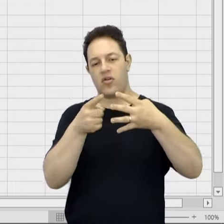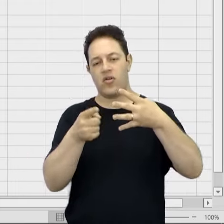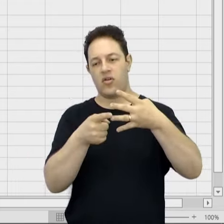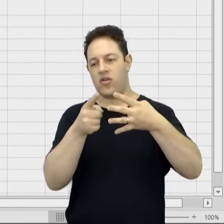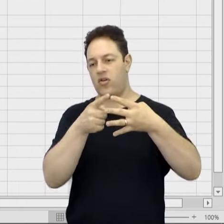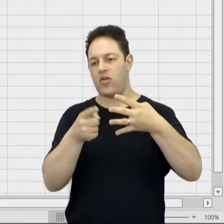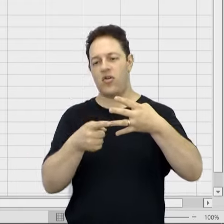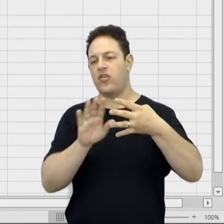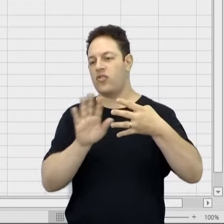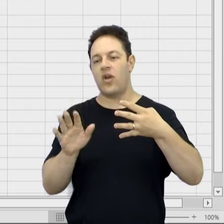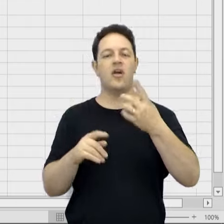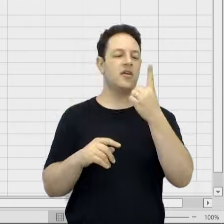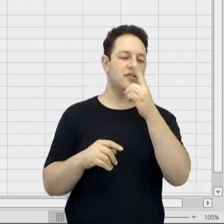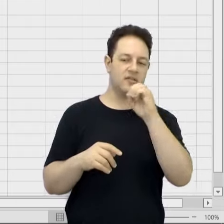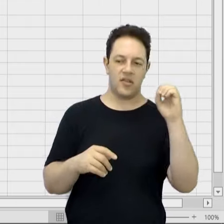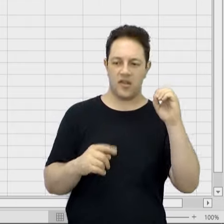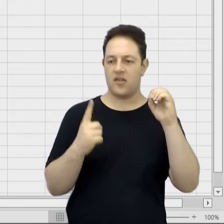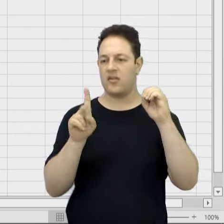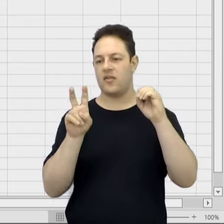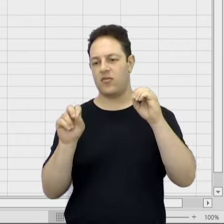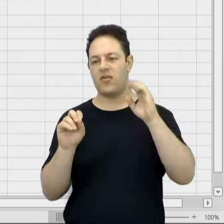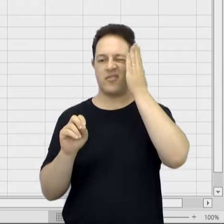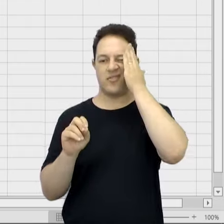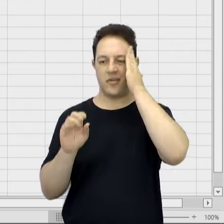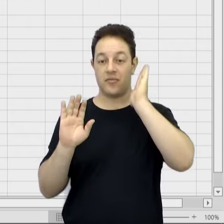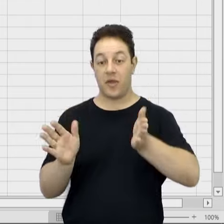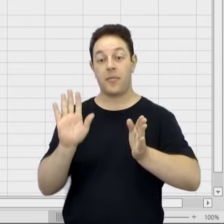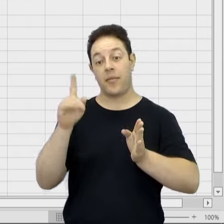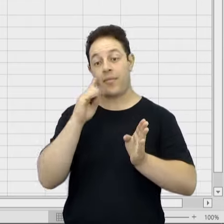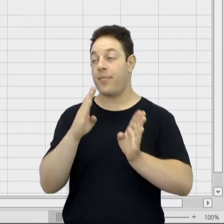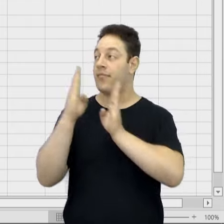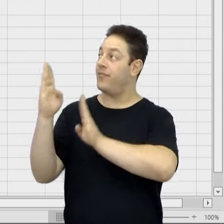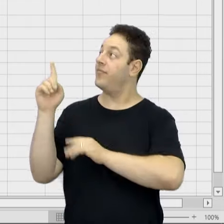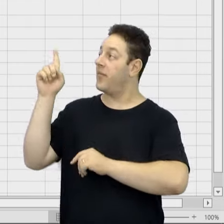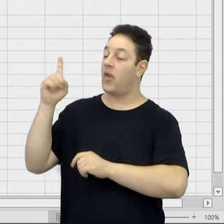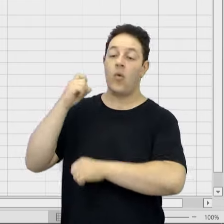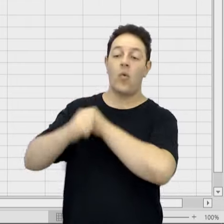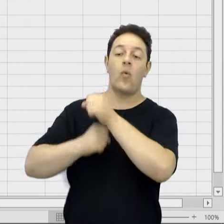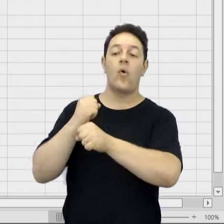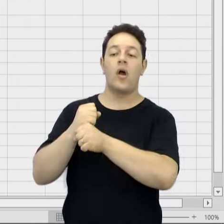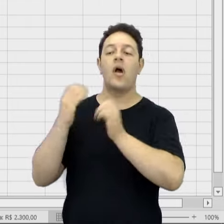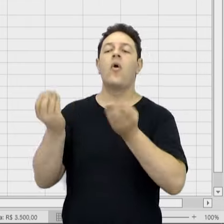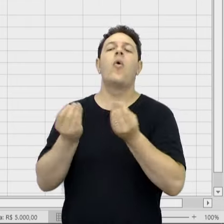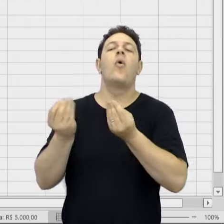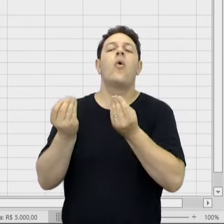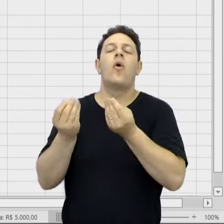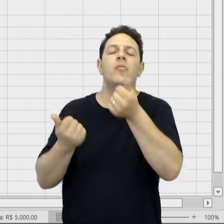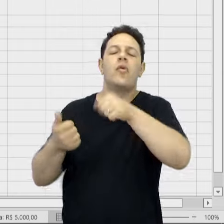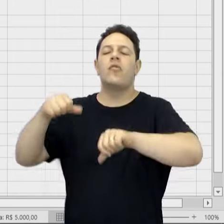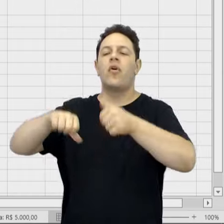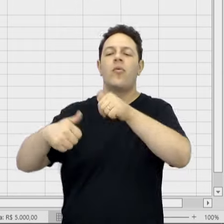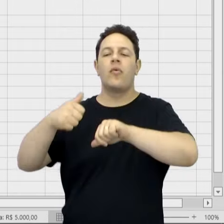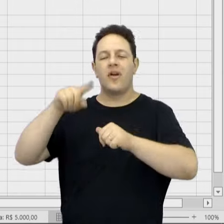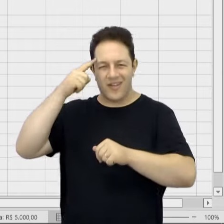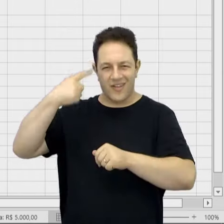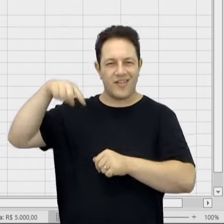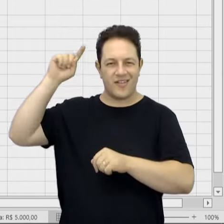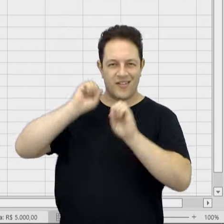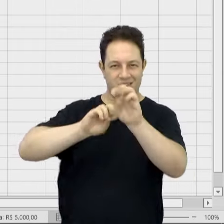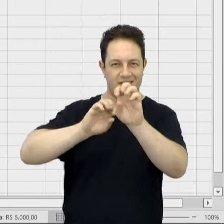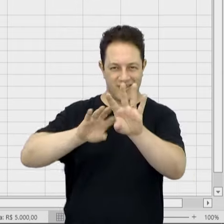a gente faz isso de cabeça, nem precisa, né? Mas aqui precisa no custo anual. Como que a gente fazia? Como que a gente fez a aula